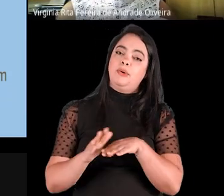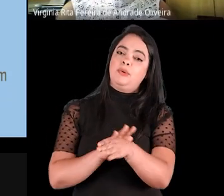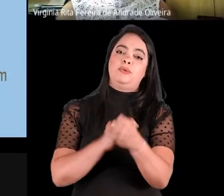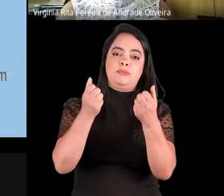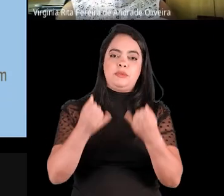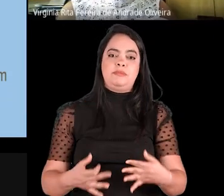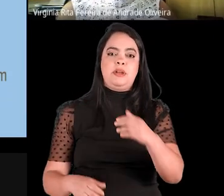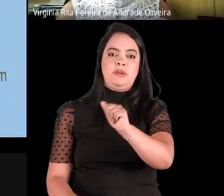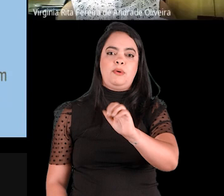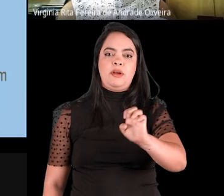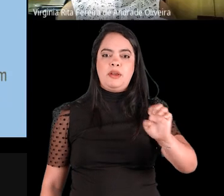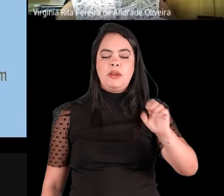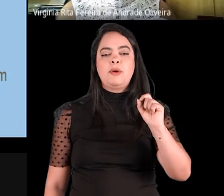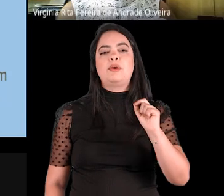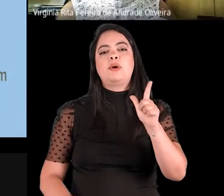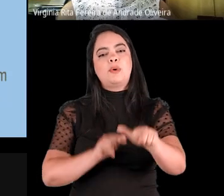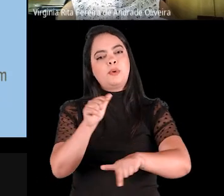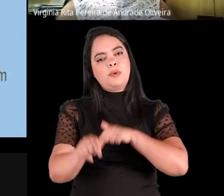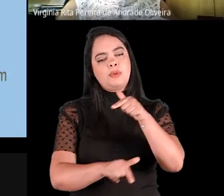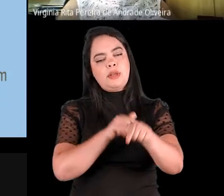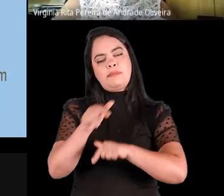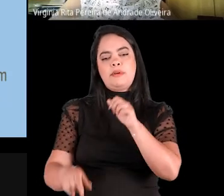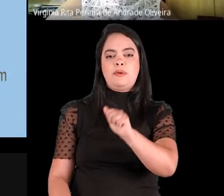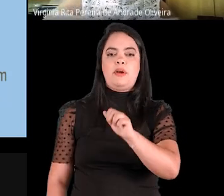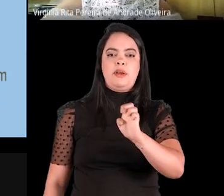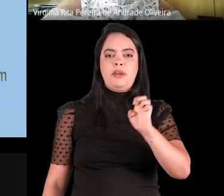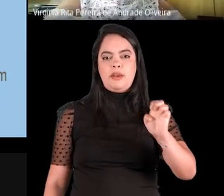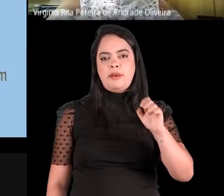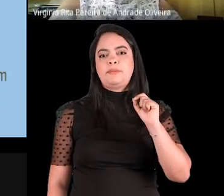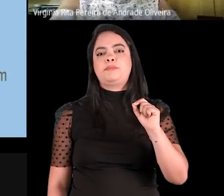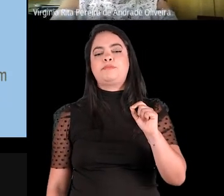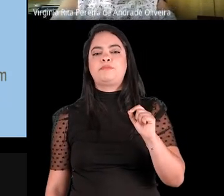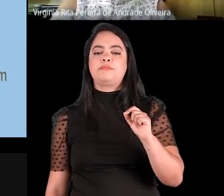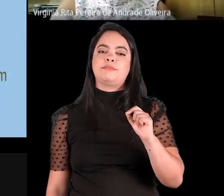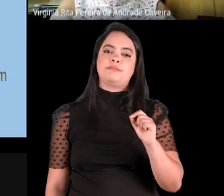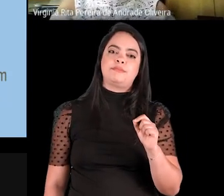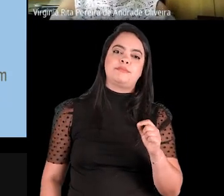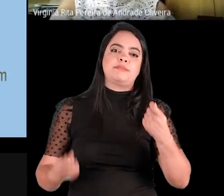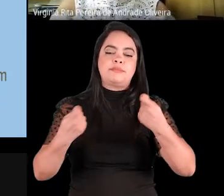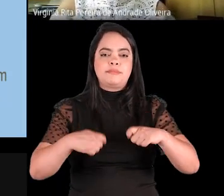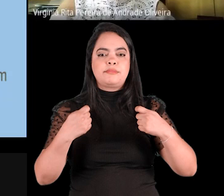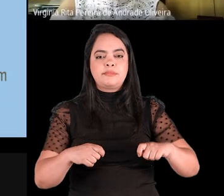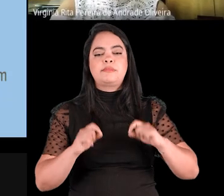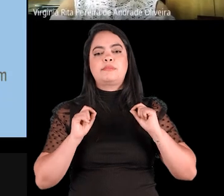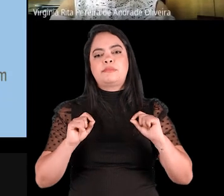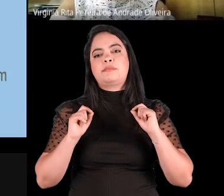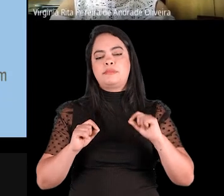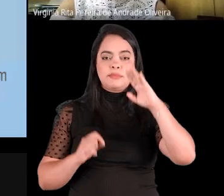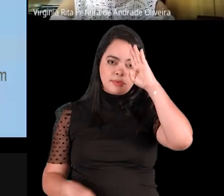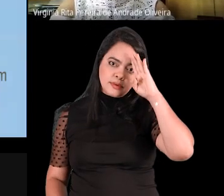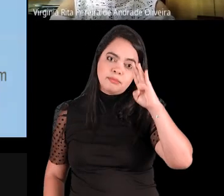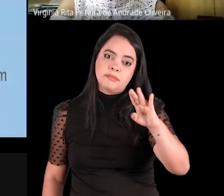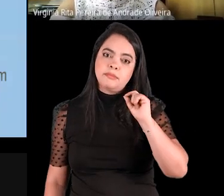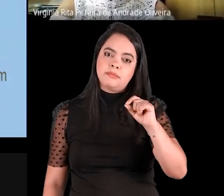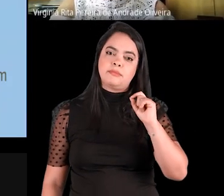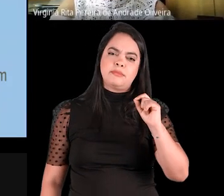porque no trabalho do atendimento educacional especializado, a gente tem como objetivo principal eliminar